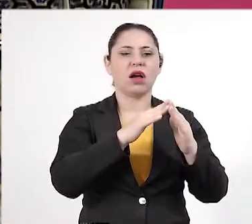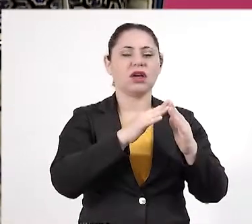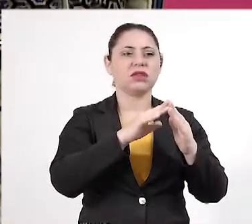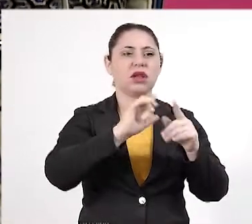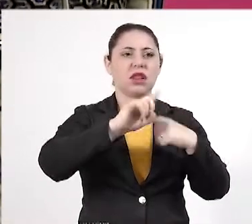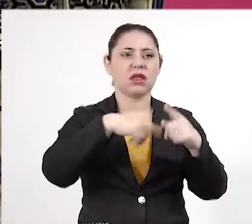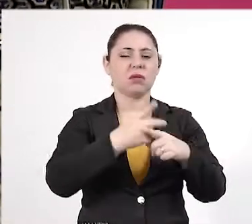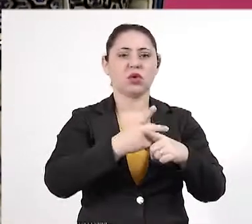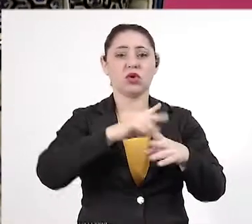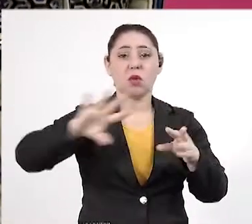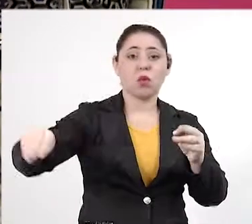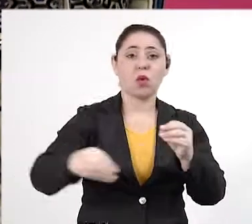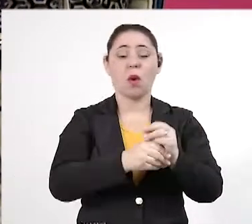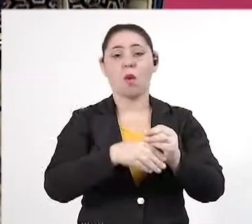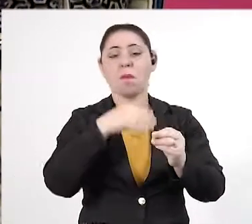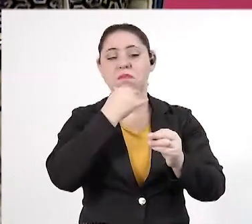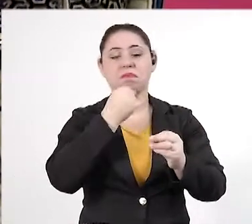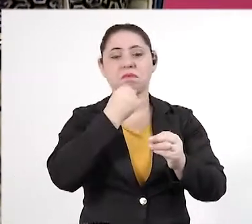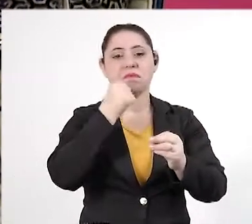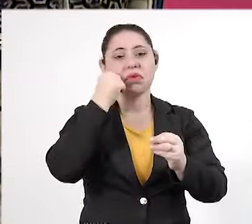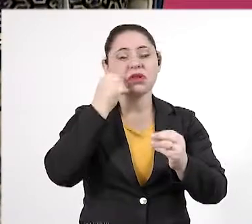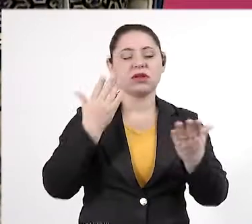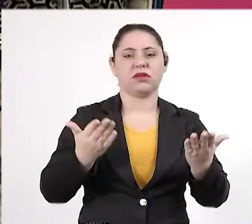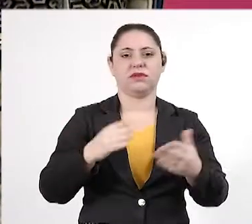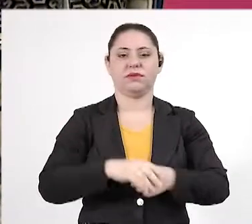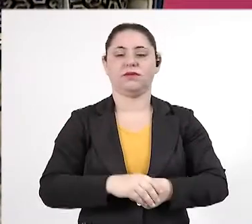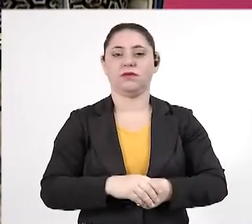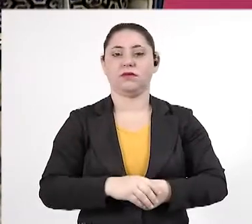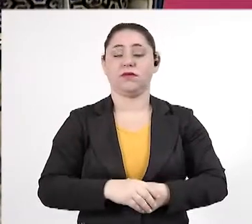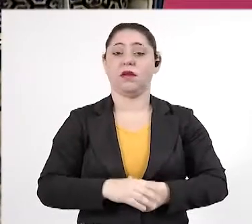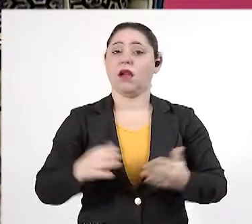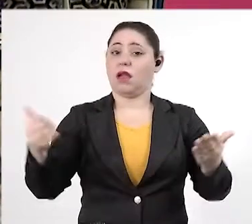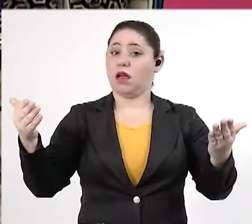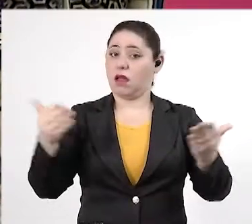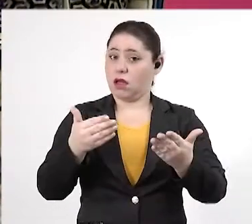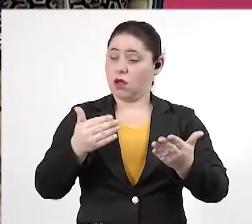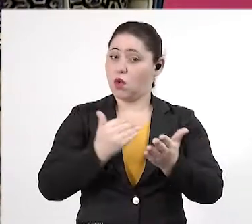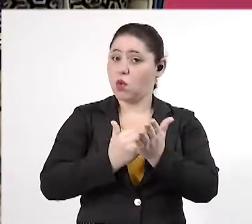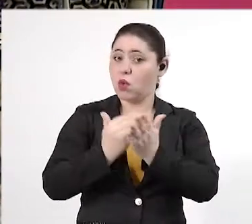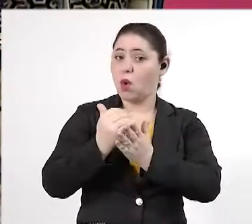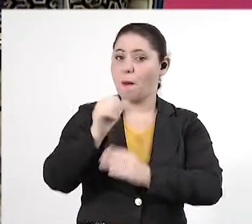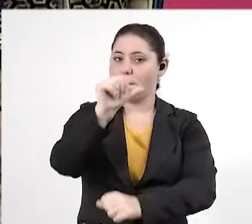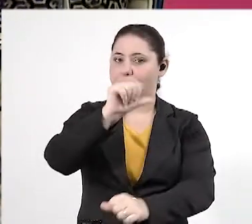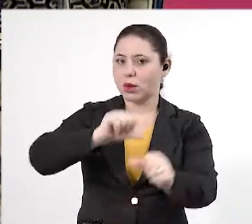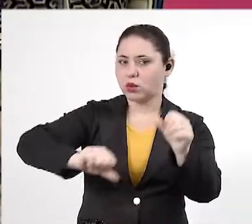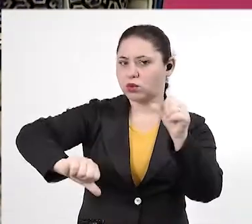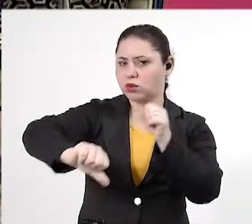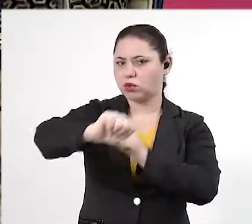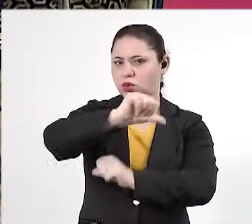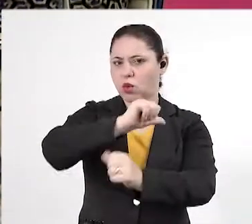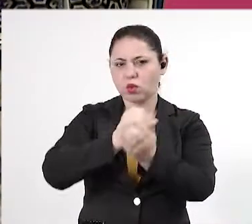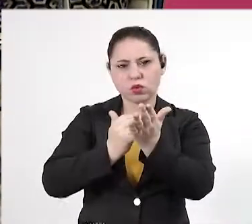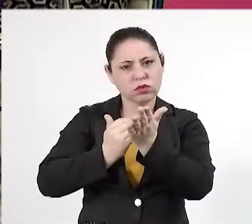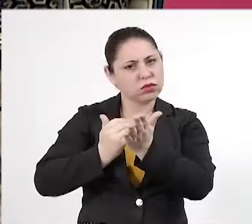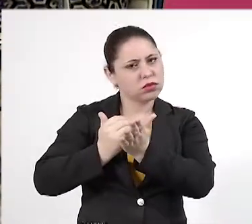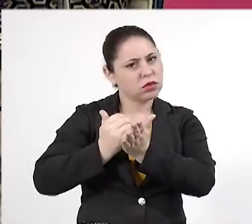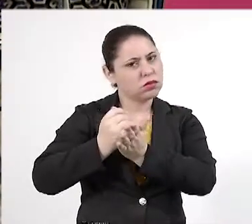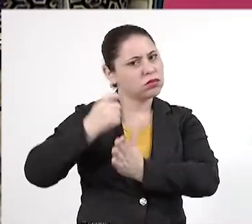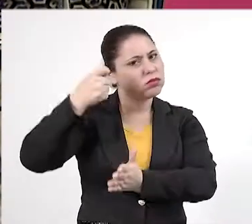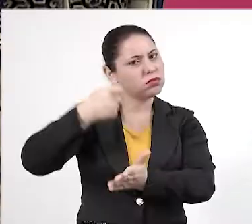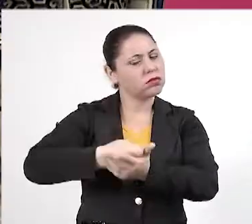e completa. Ok, completou, fechou. Aí veio a modificação que começou